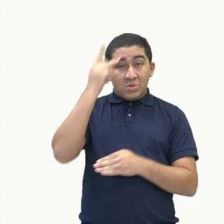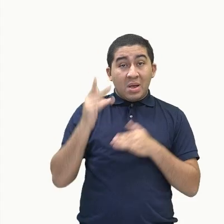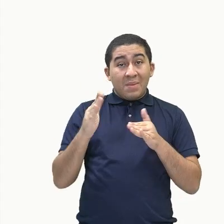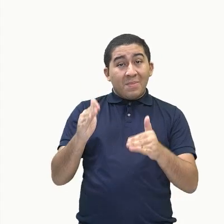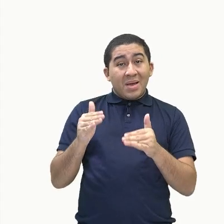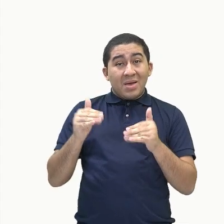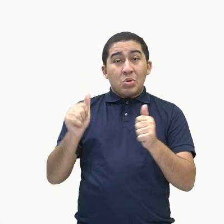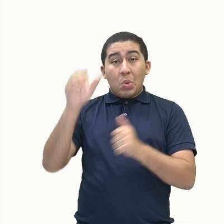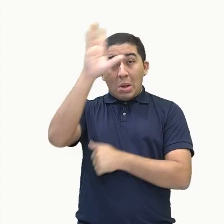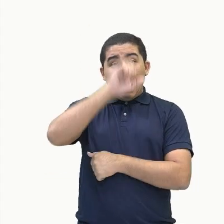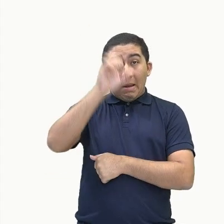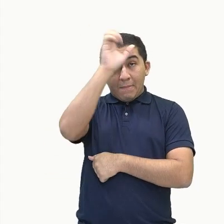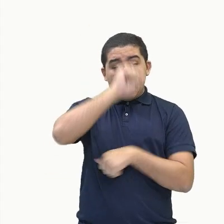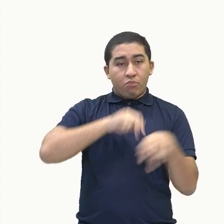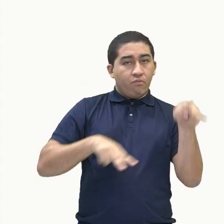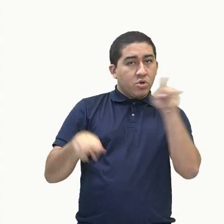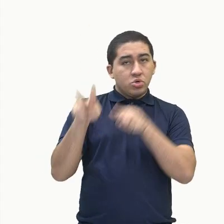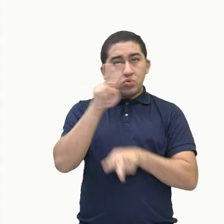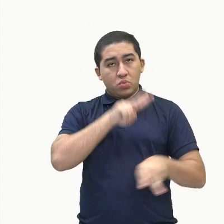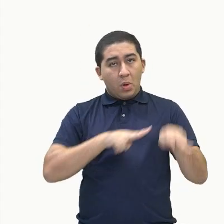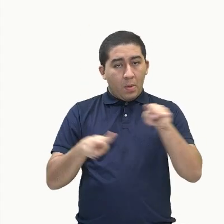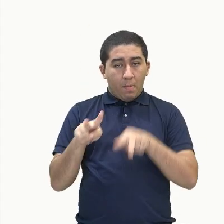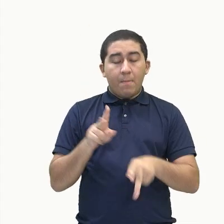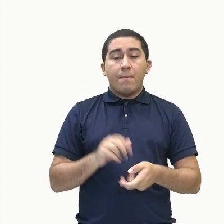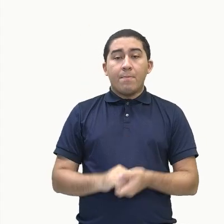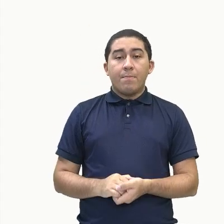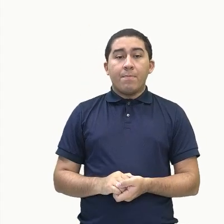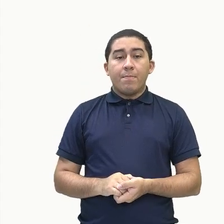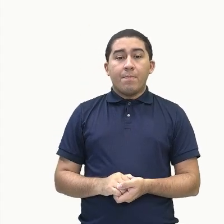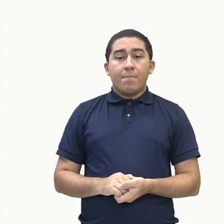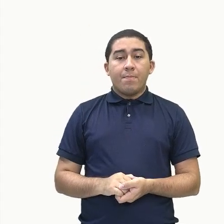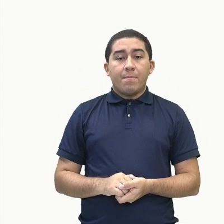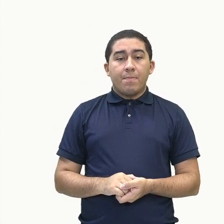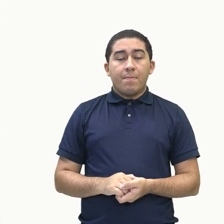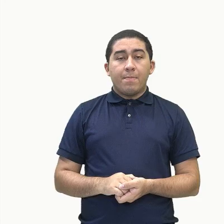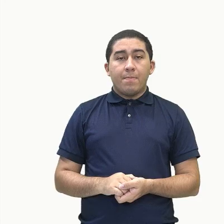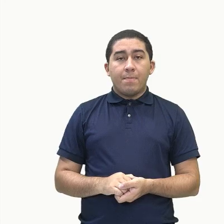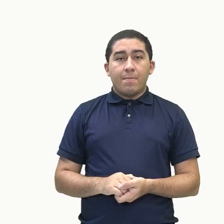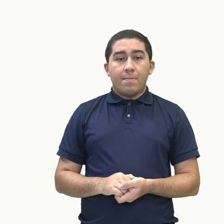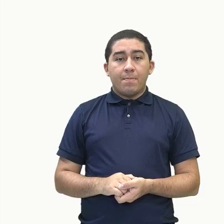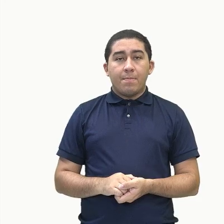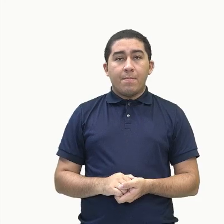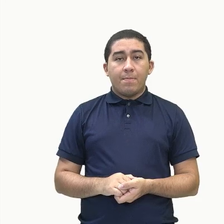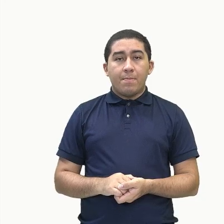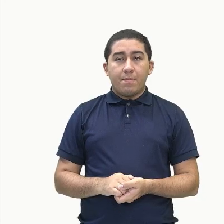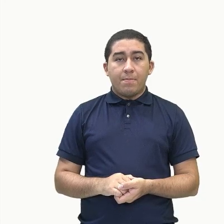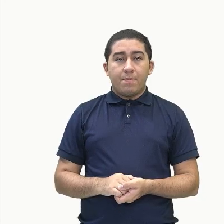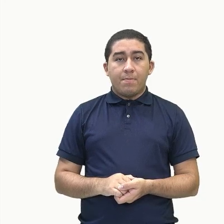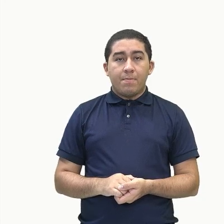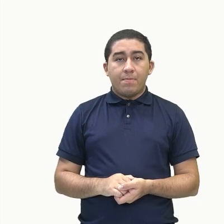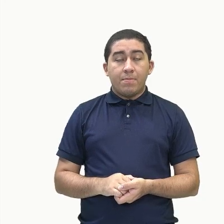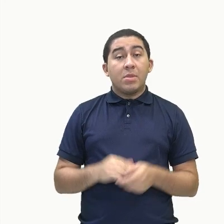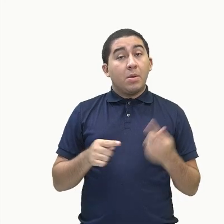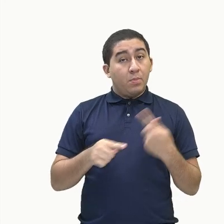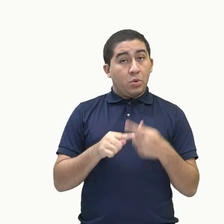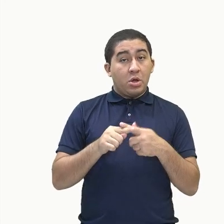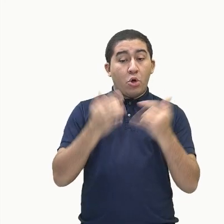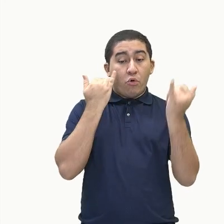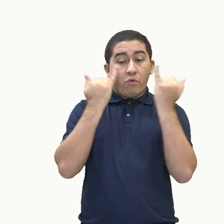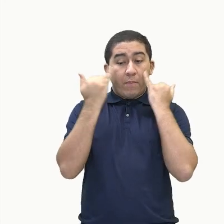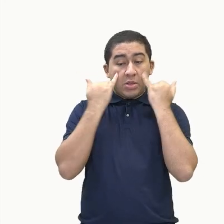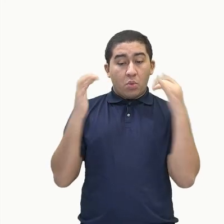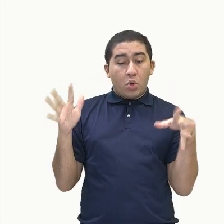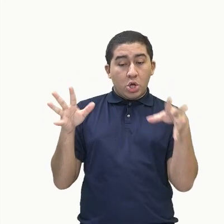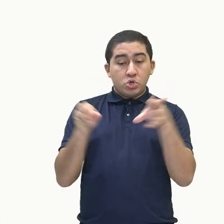forma visual, aprender vendo. Por quê? Porque eles resumem informações desta maneira, desta